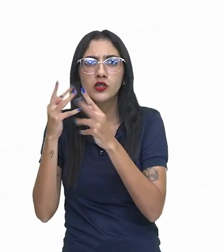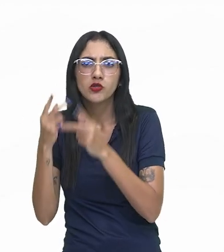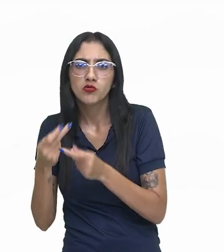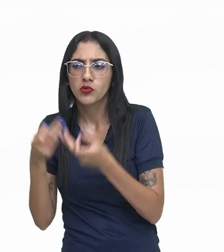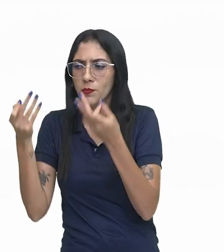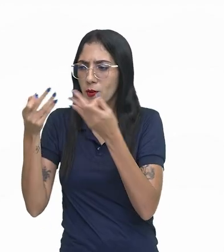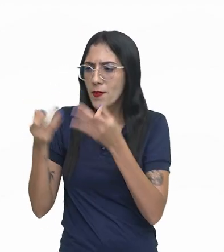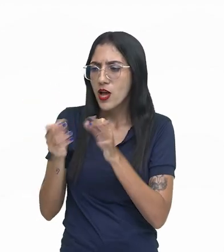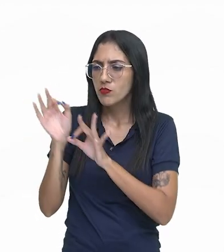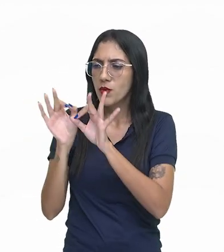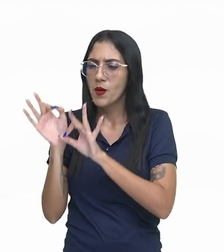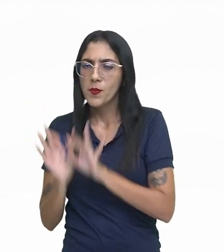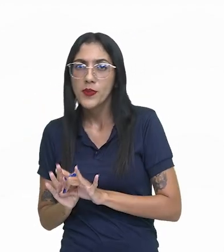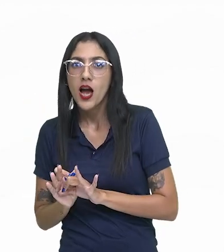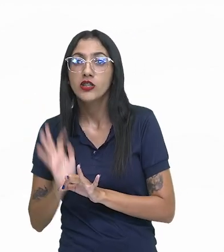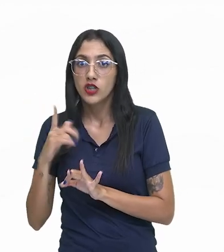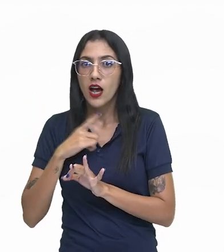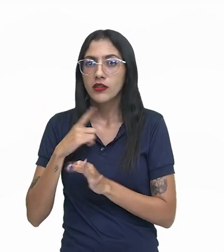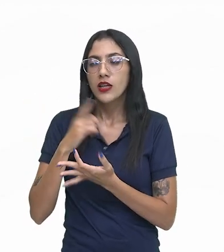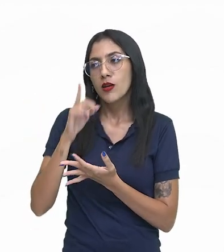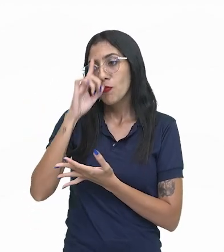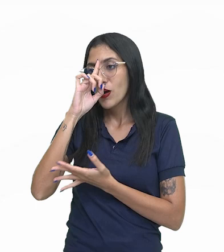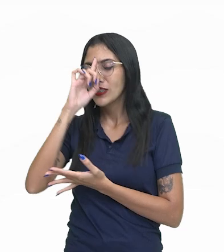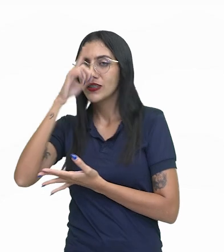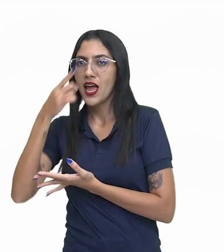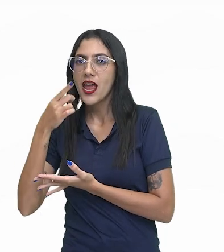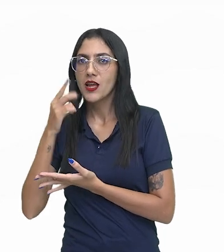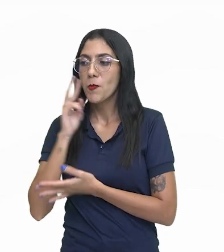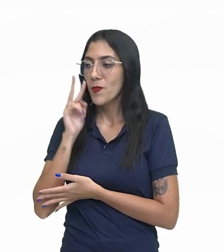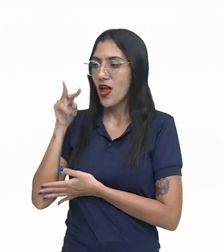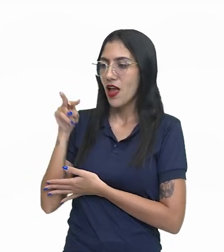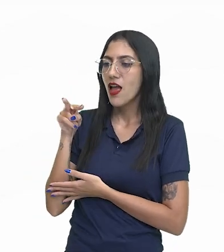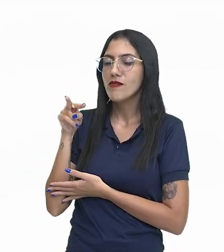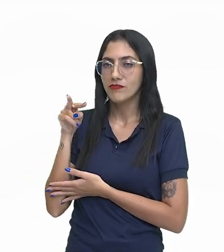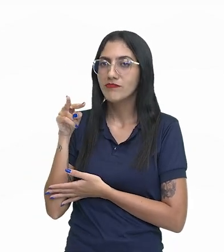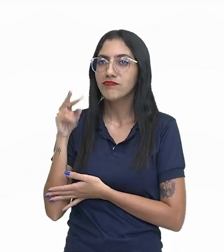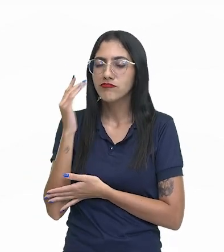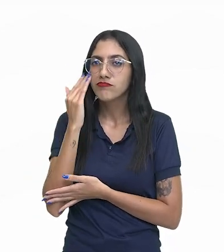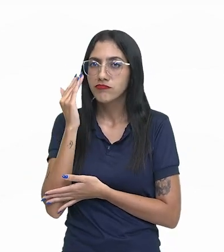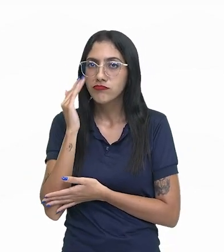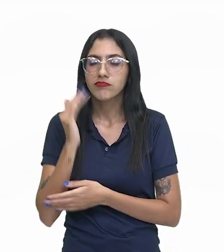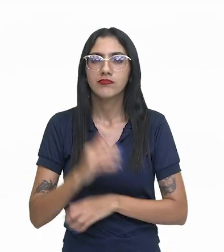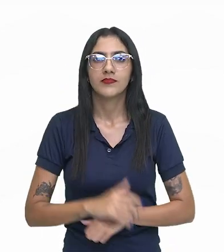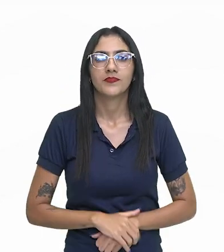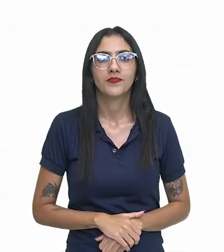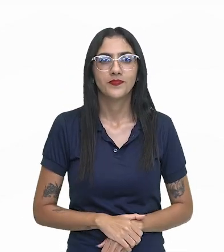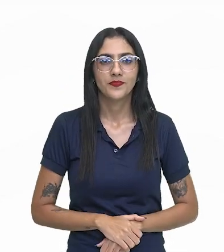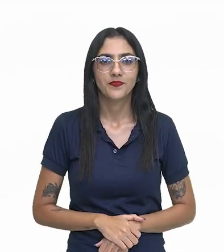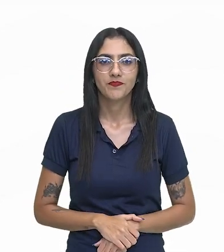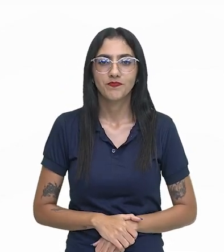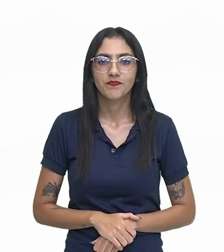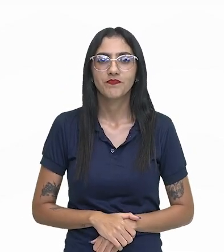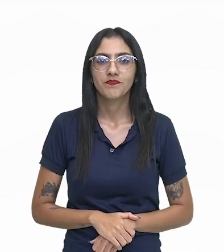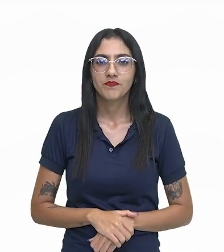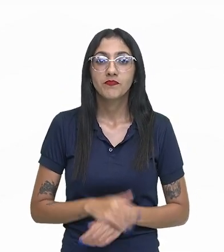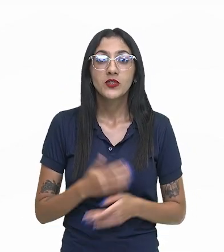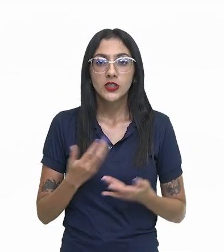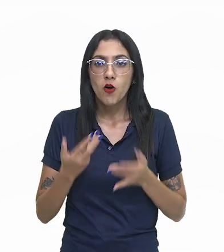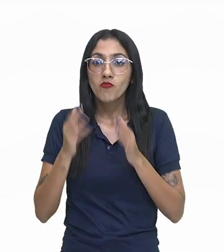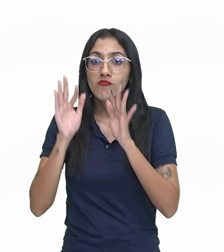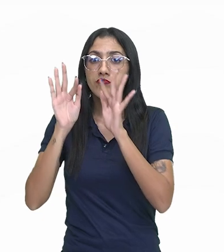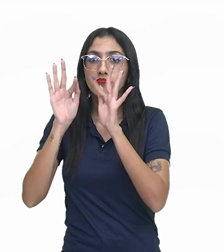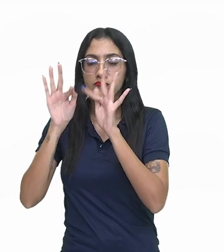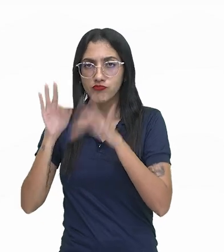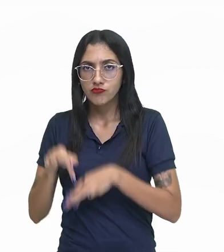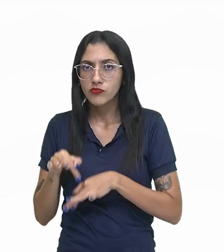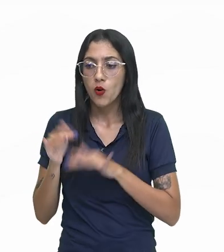estética desejada e já comunica o pensamento que você elaborou na etapa de saturação. Findado o seu momento